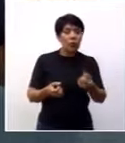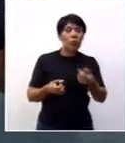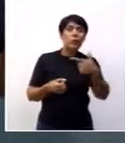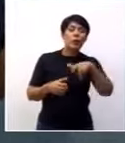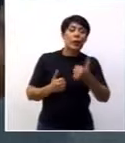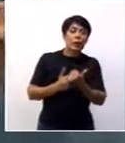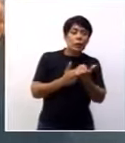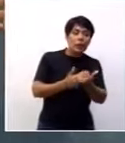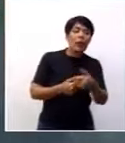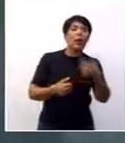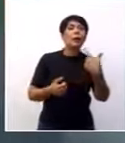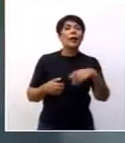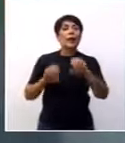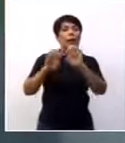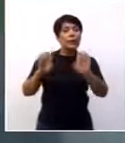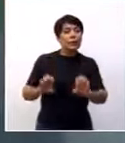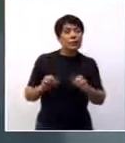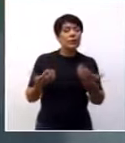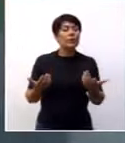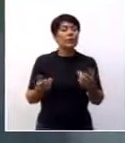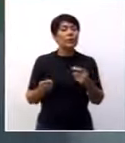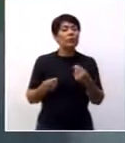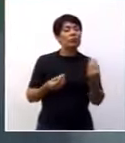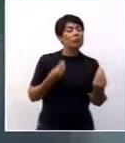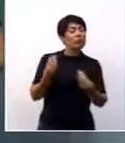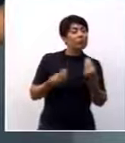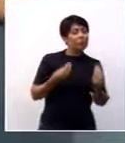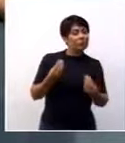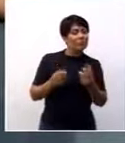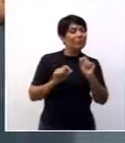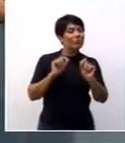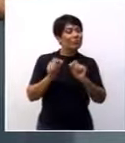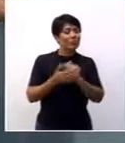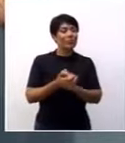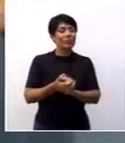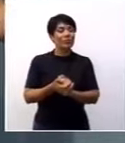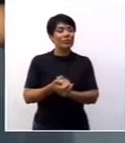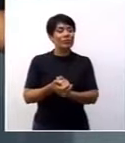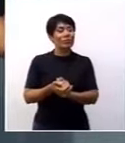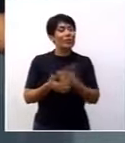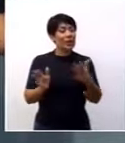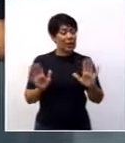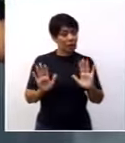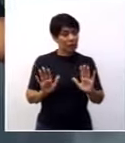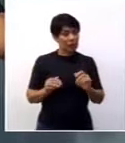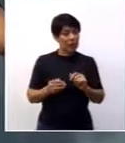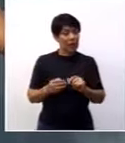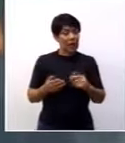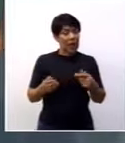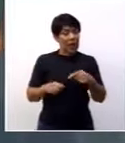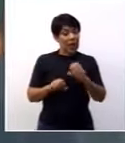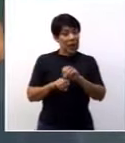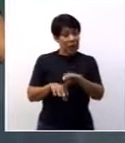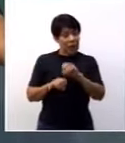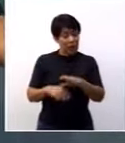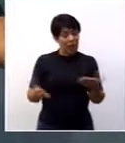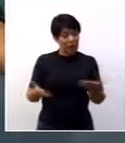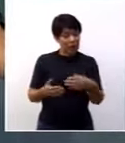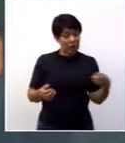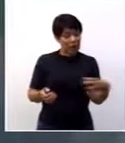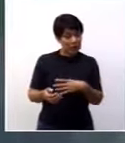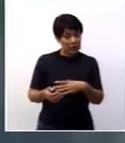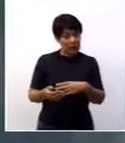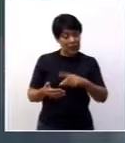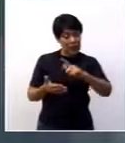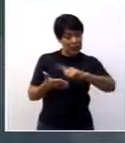A estrutura, né? Então, vamos pensar a respeito disso. A nossa aula a respeito da modernidade na literatura, dessa questão